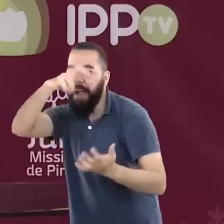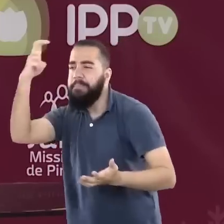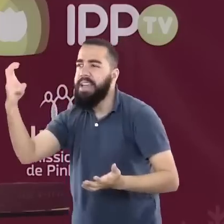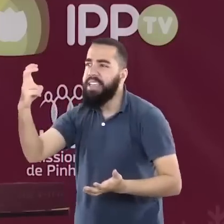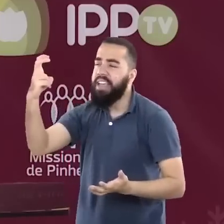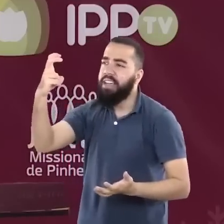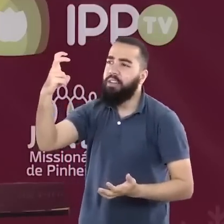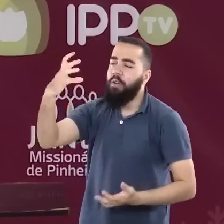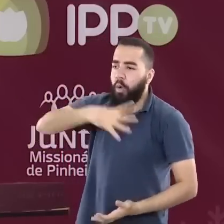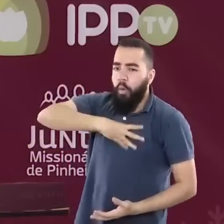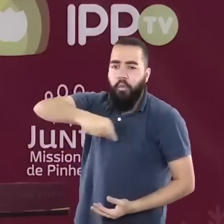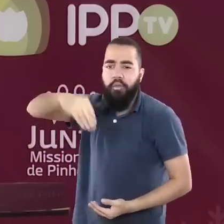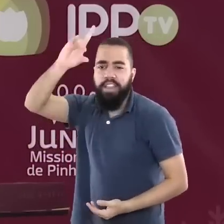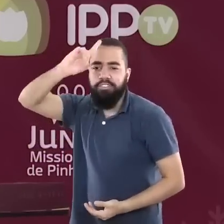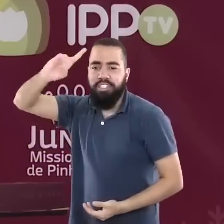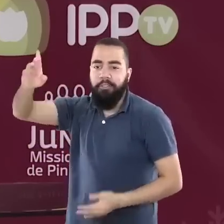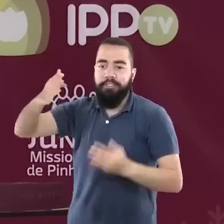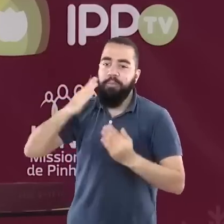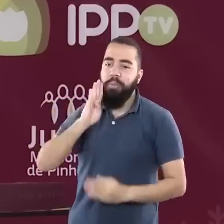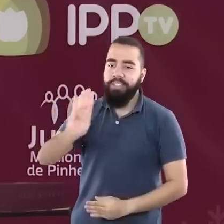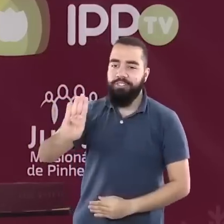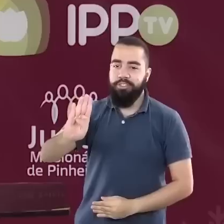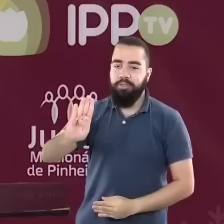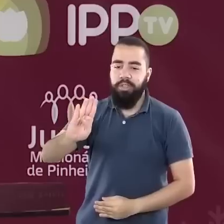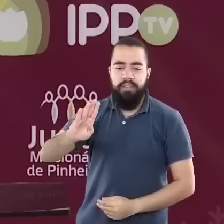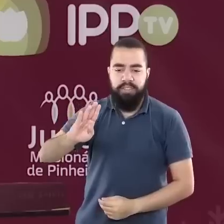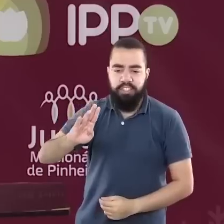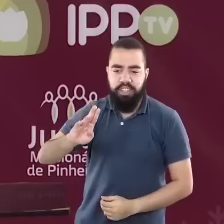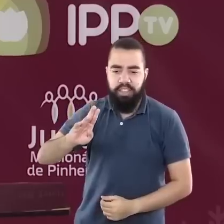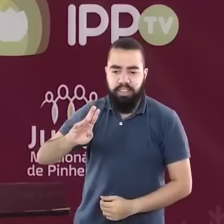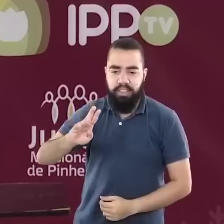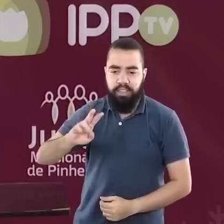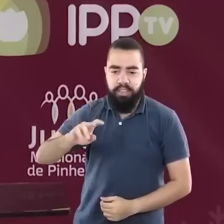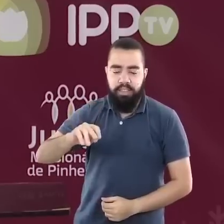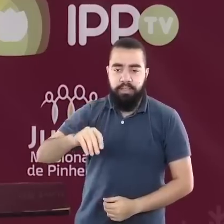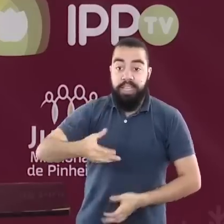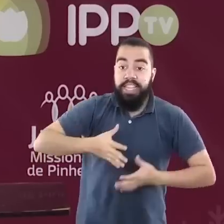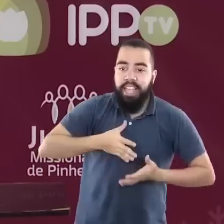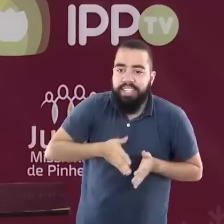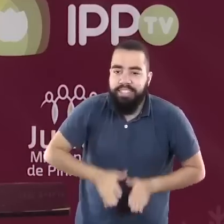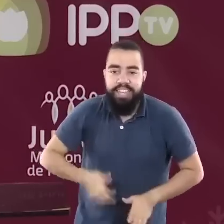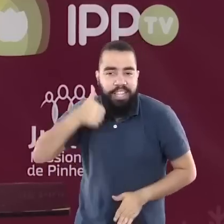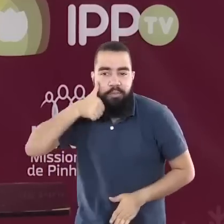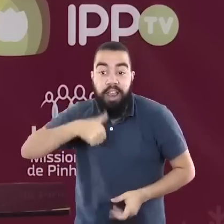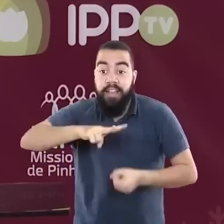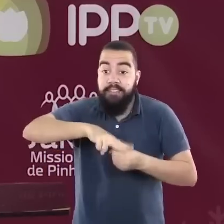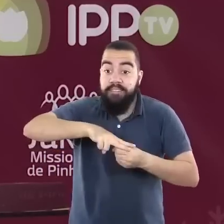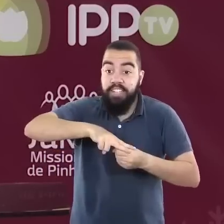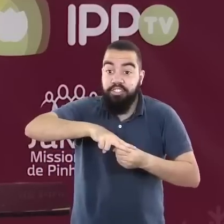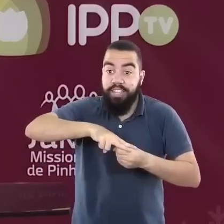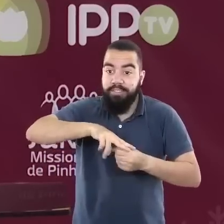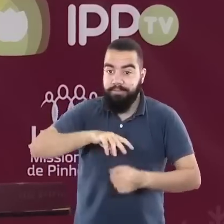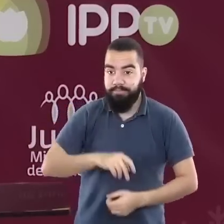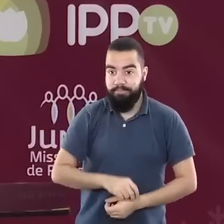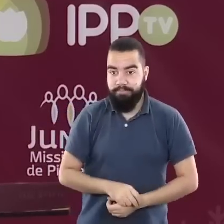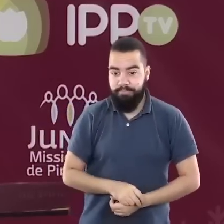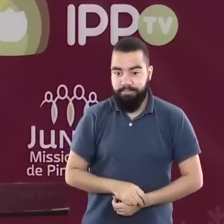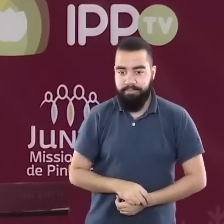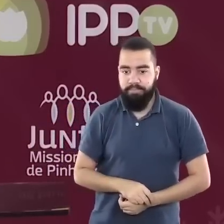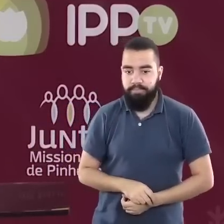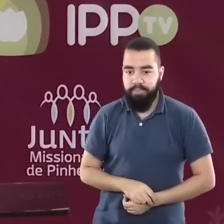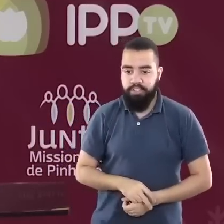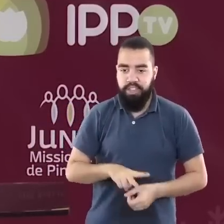prometido que havia nascer de uma virgem na cidade de Belém mas Jesus